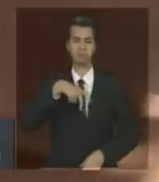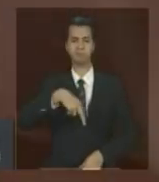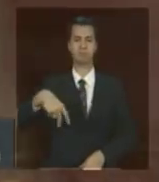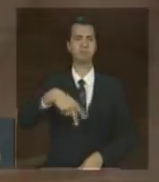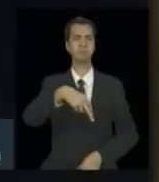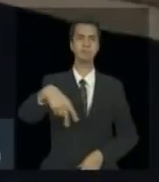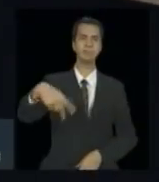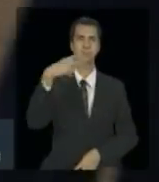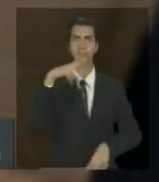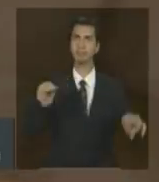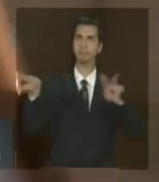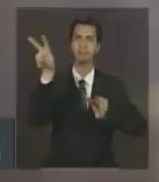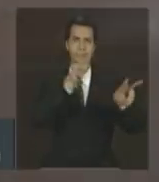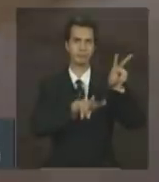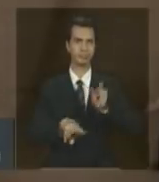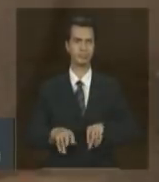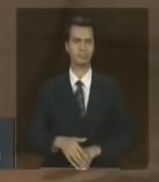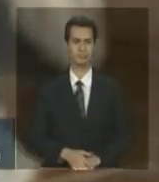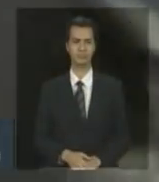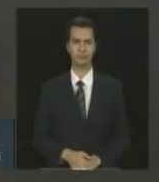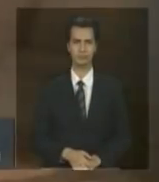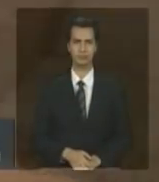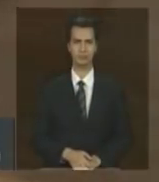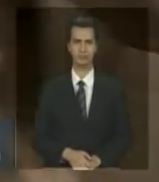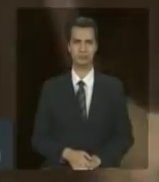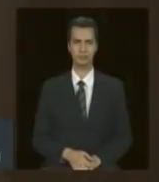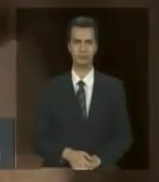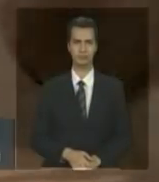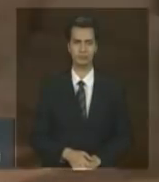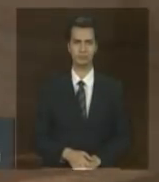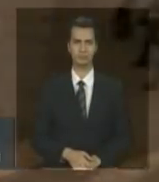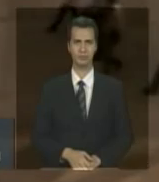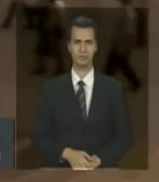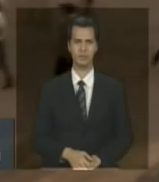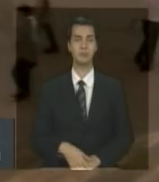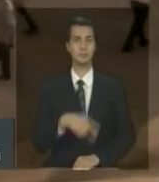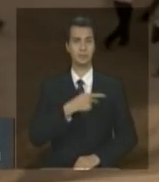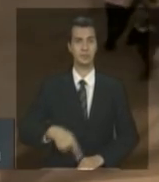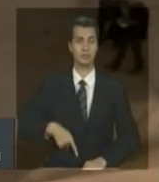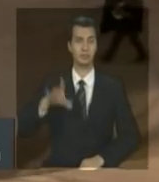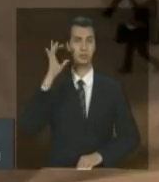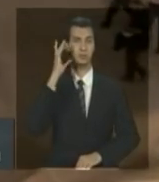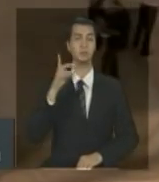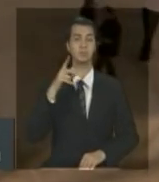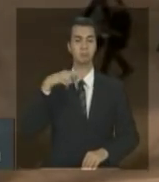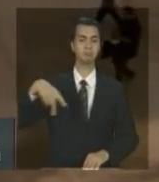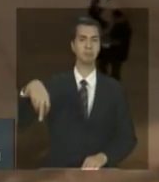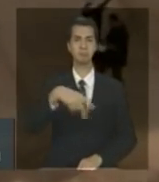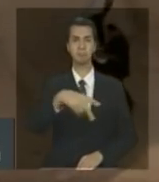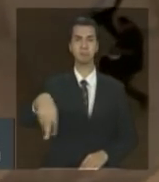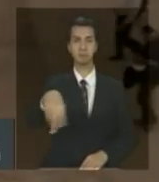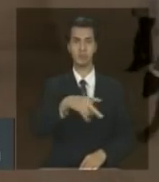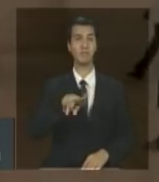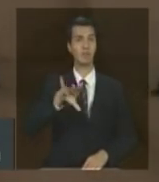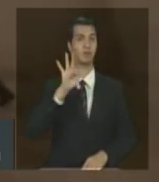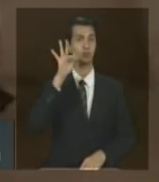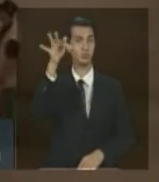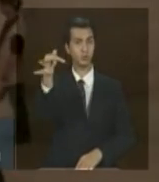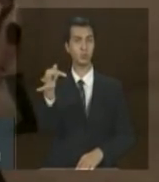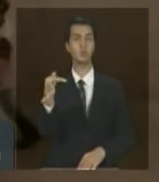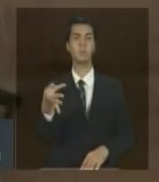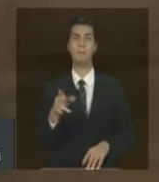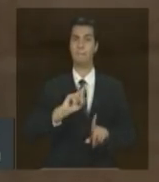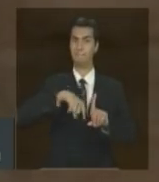dessa concretagem, na base do concreto, né? E vão ser colocadas mais concretos por